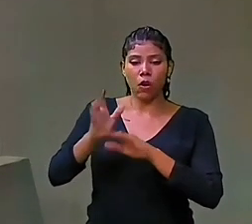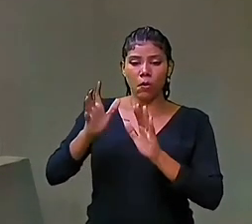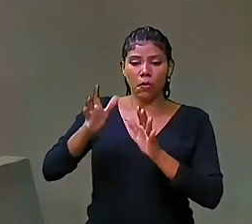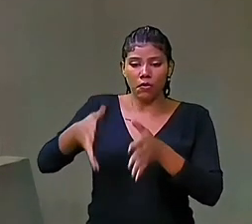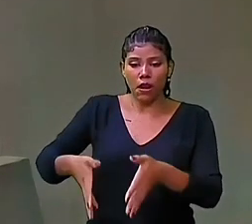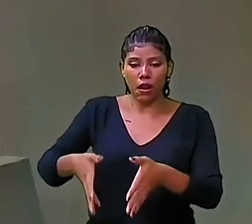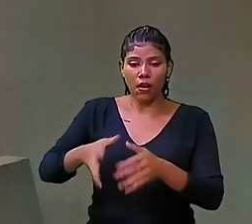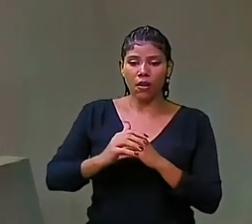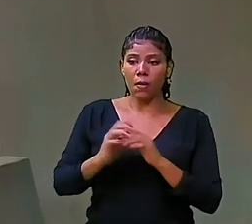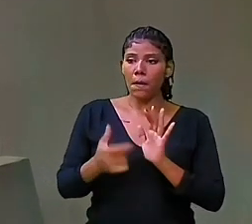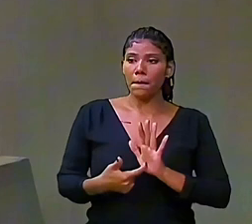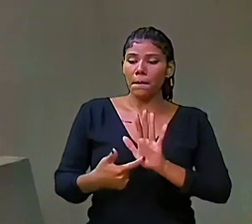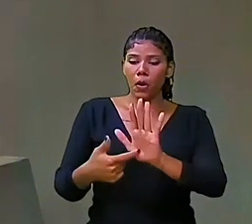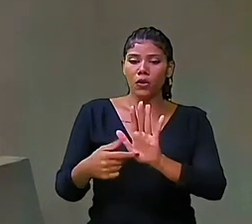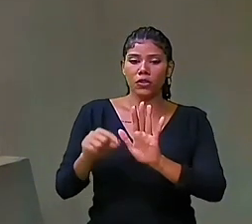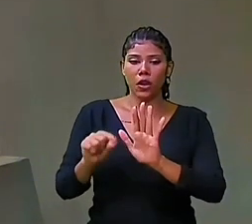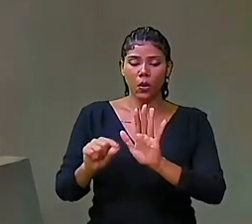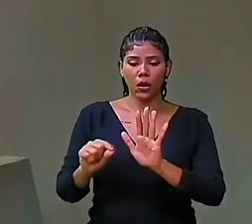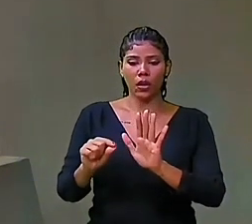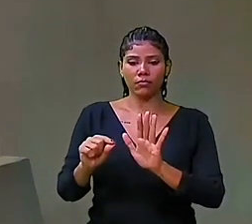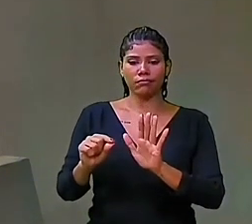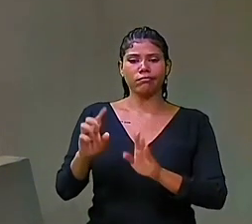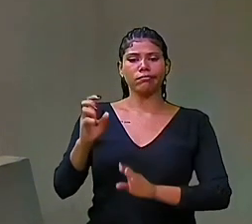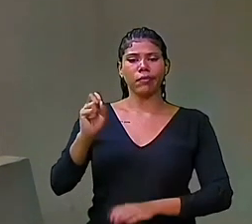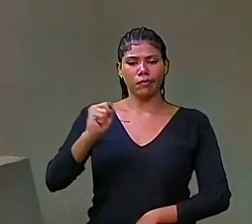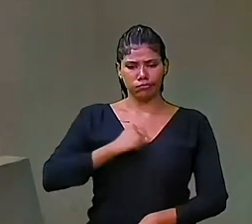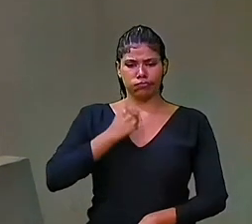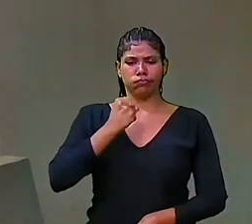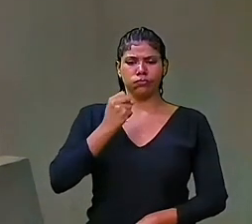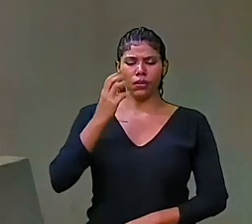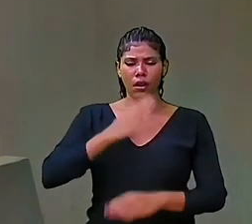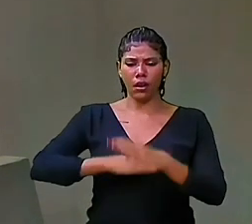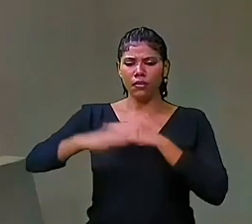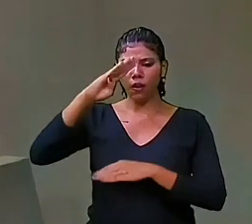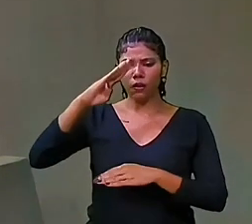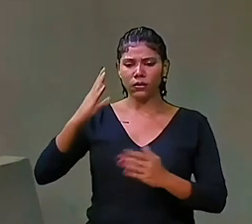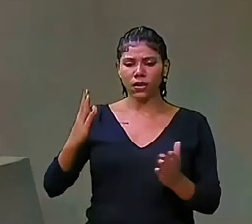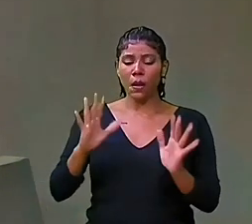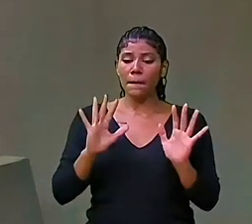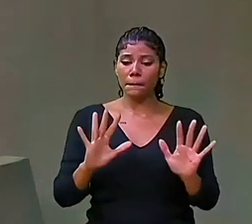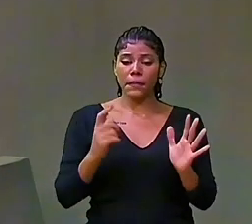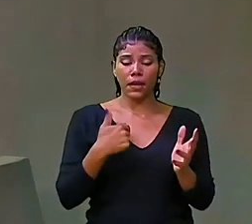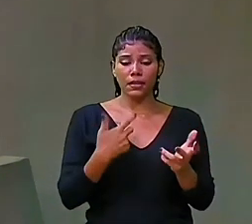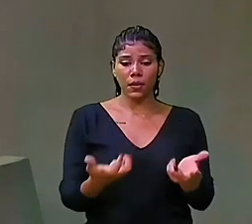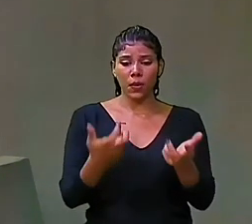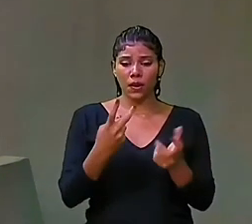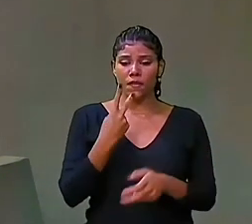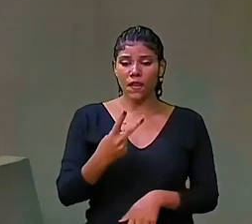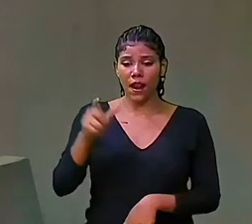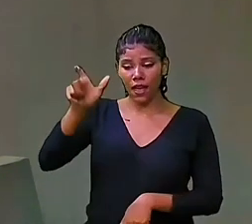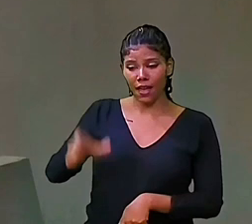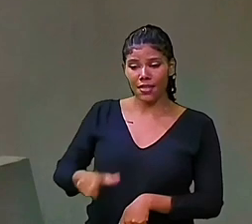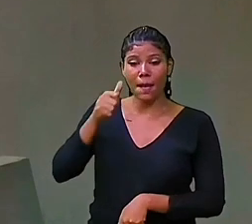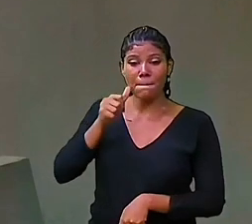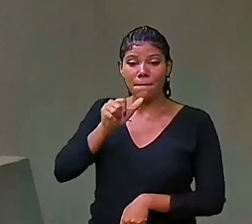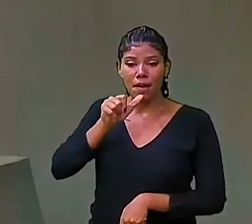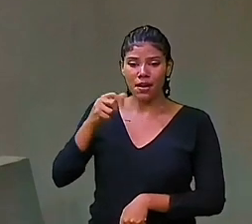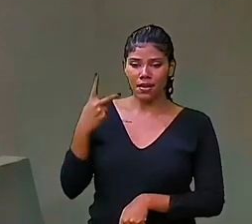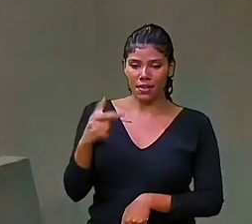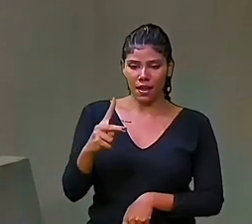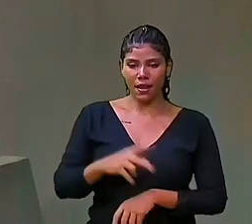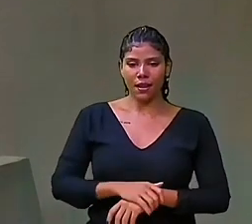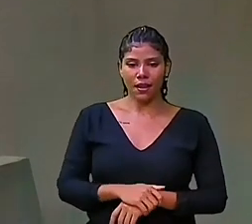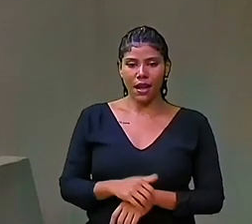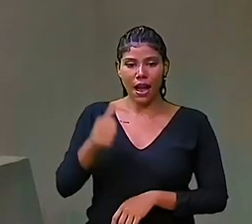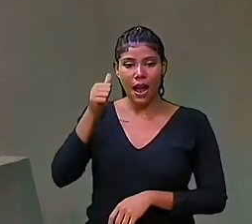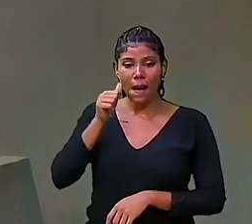obviamente, demonstrar o seu choro e a sua indignação. Mas eu queria me reportar à mãe dela. A mãe